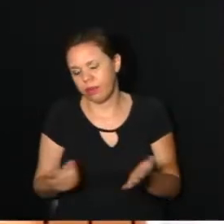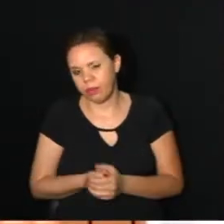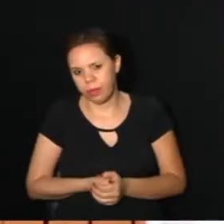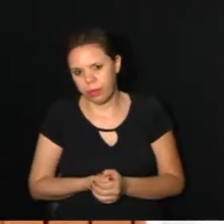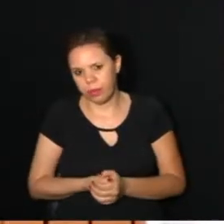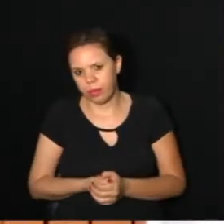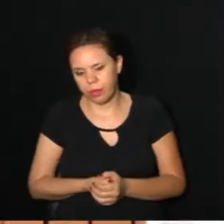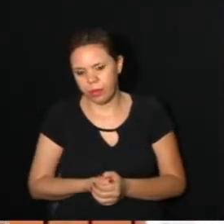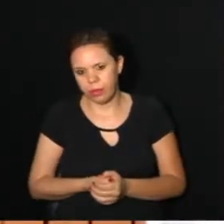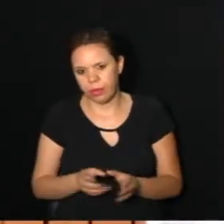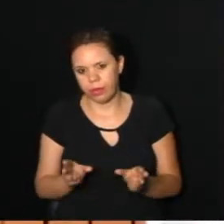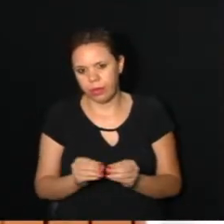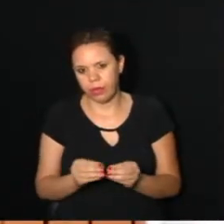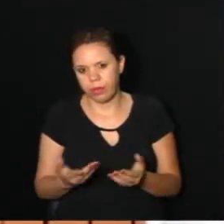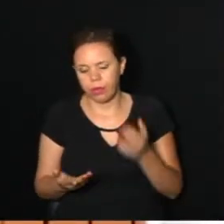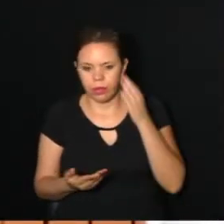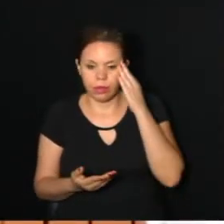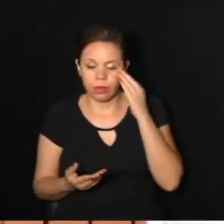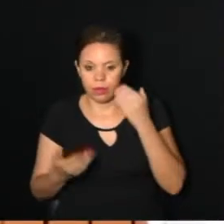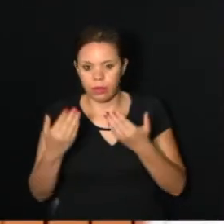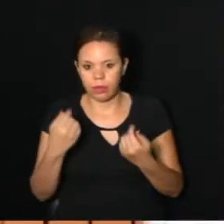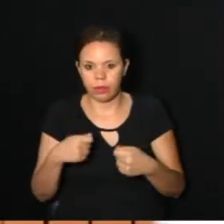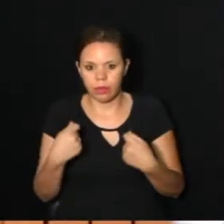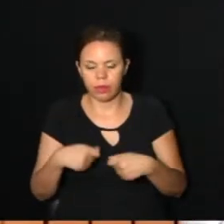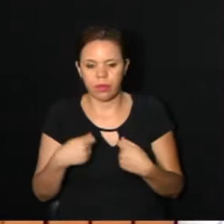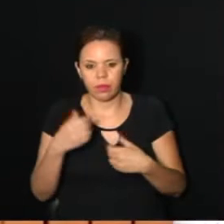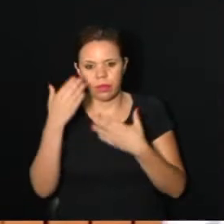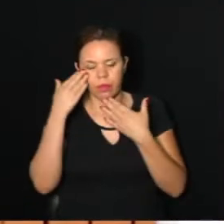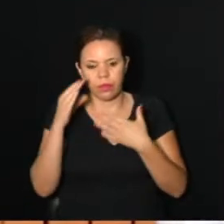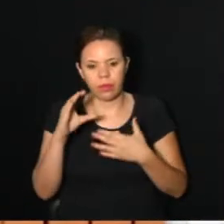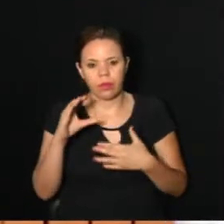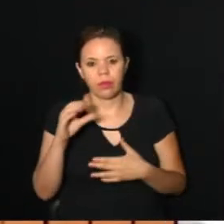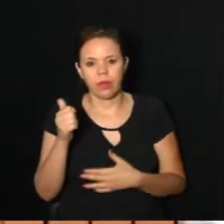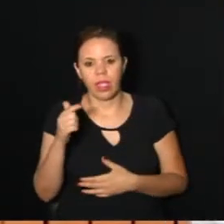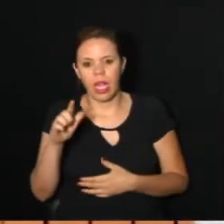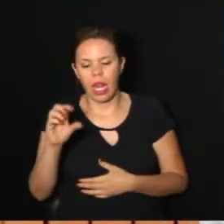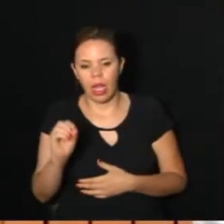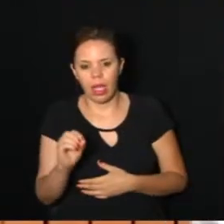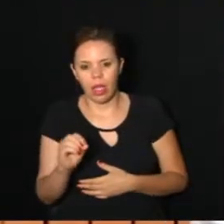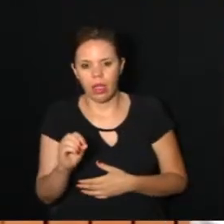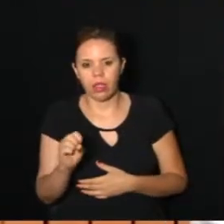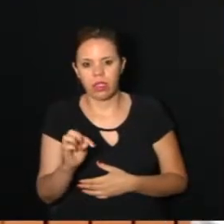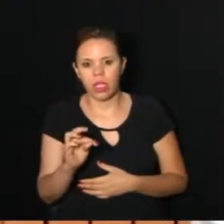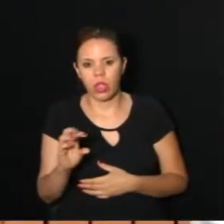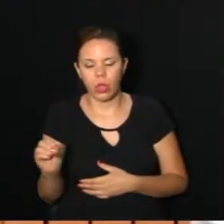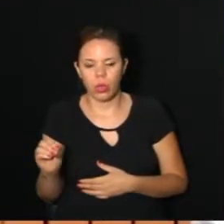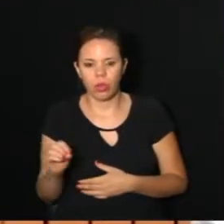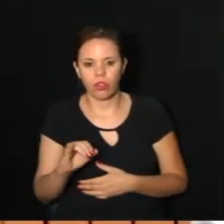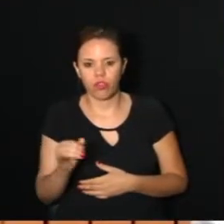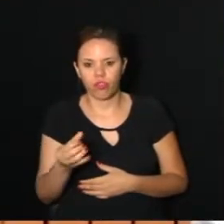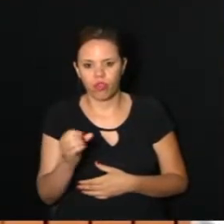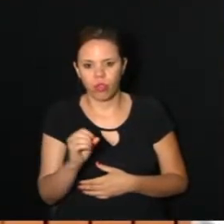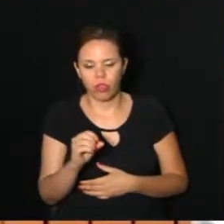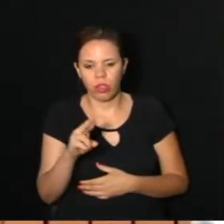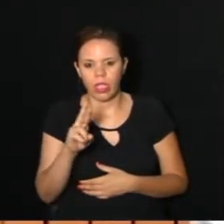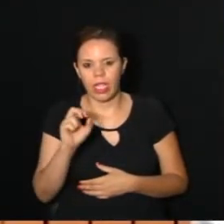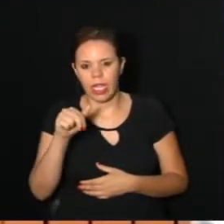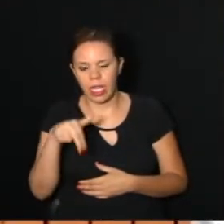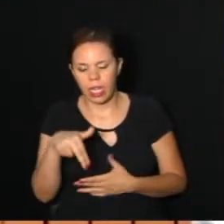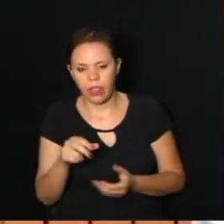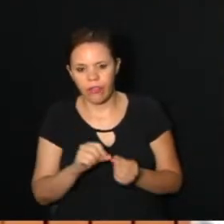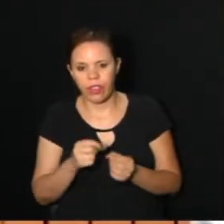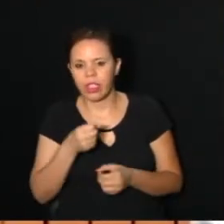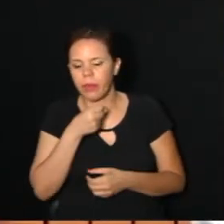por derradeiro, Santoro, preciso agradecer o Carlão, o Santoro, o Amauri, o João Paulo, o Renan, que